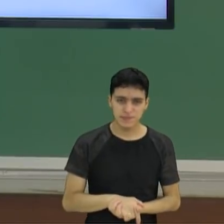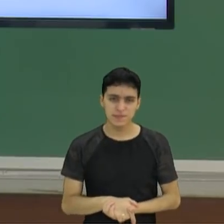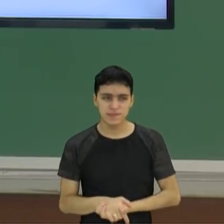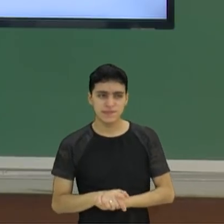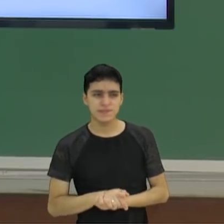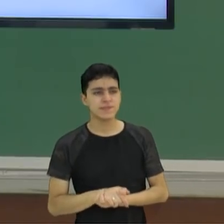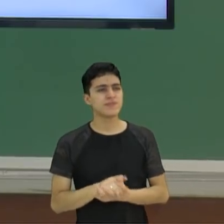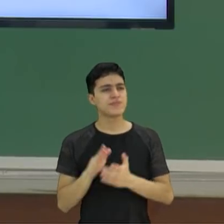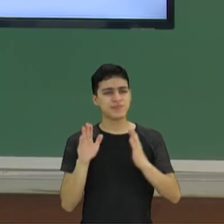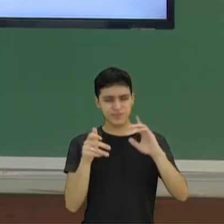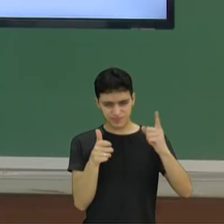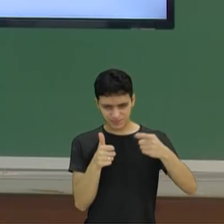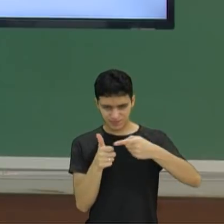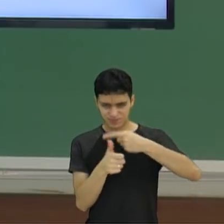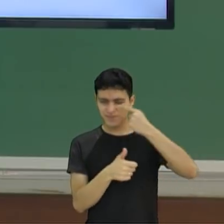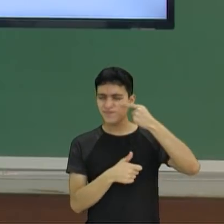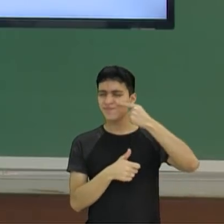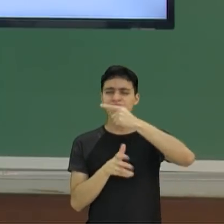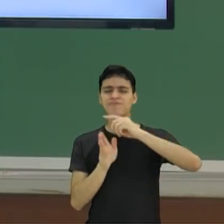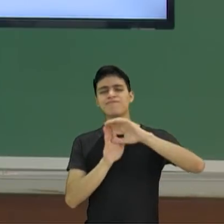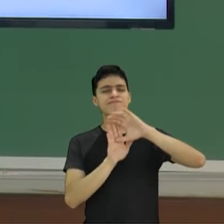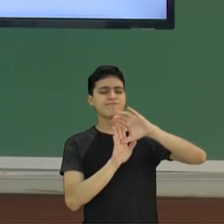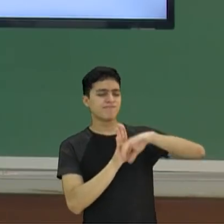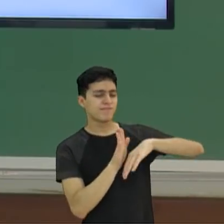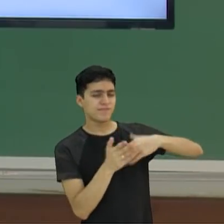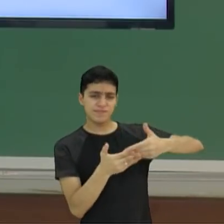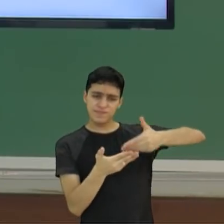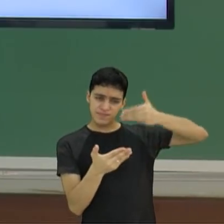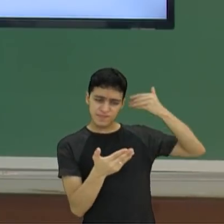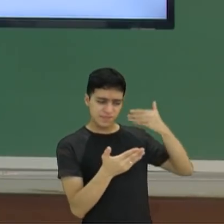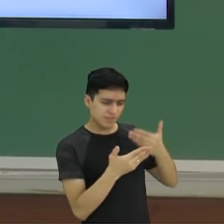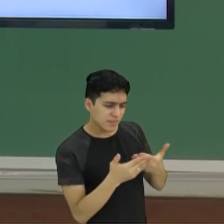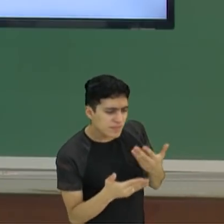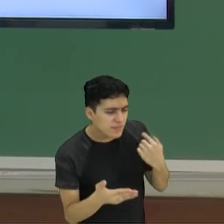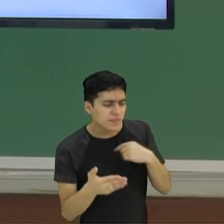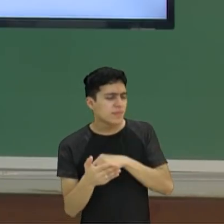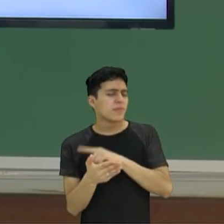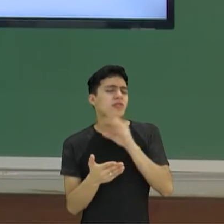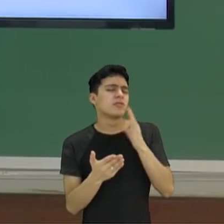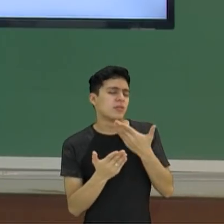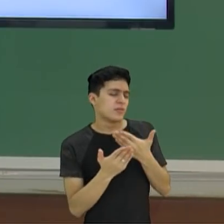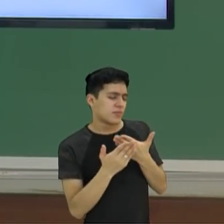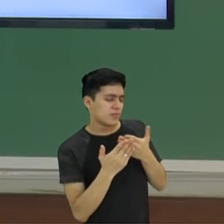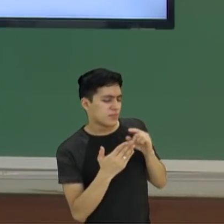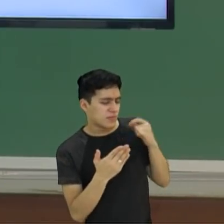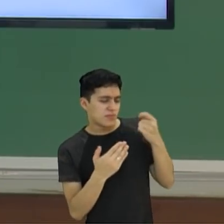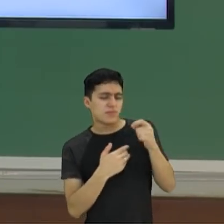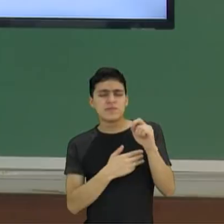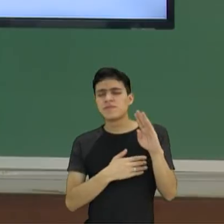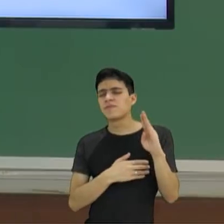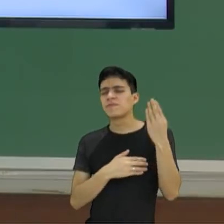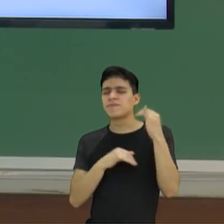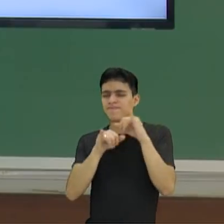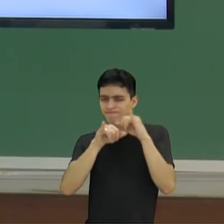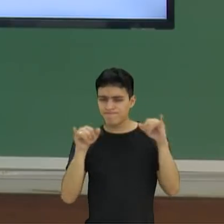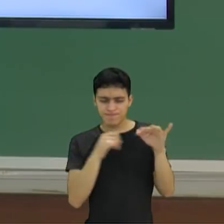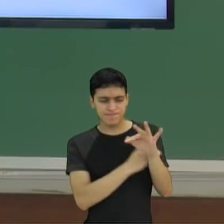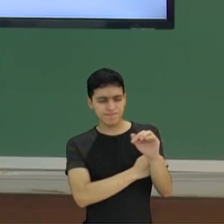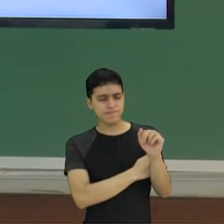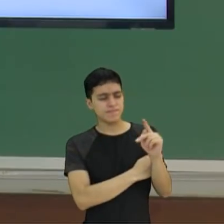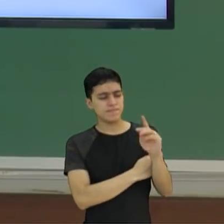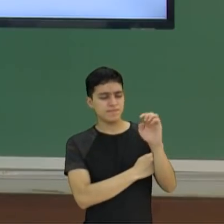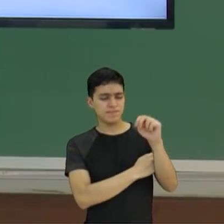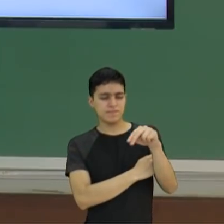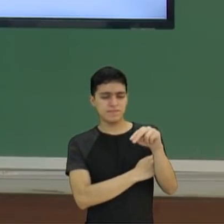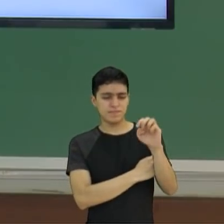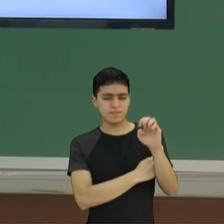Mas antes, vamos aqui a uma definição. Na aula passada nós já vimos algo sobre isso. As fake news. Você já ouviu muita